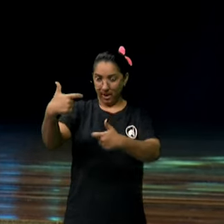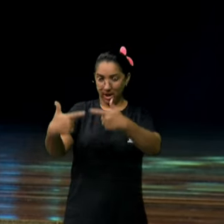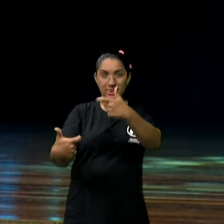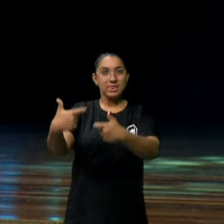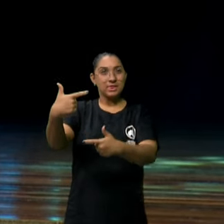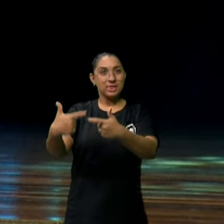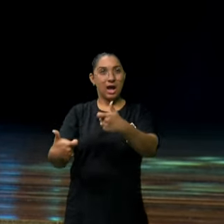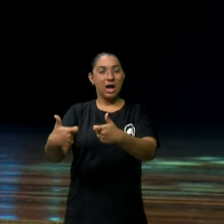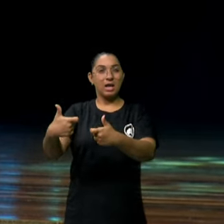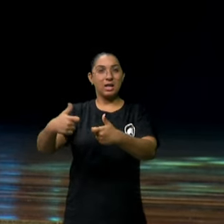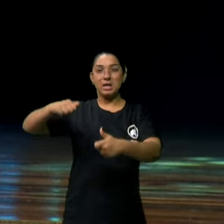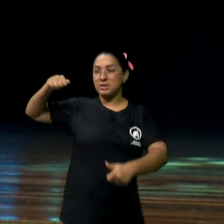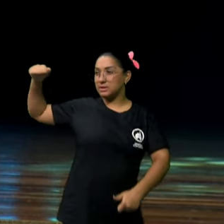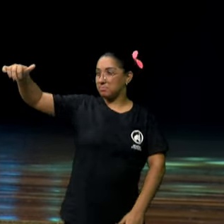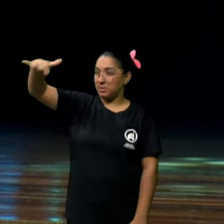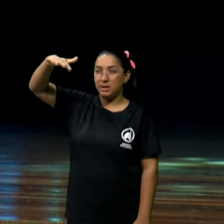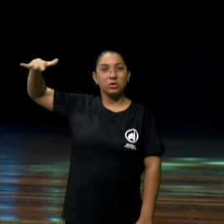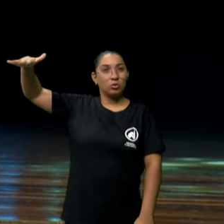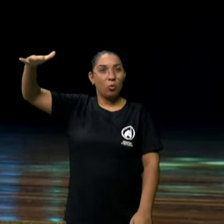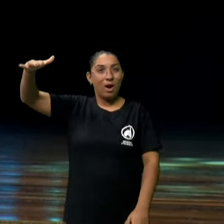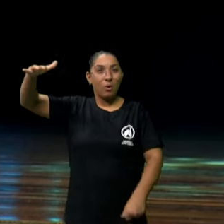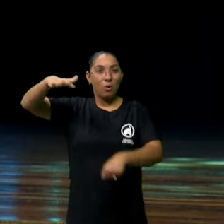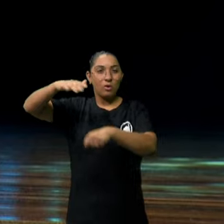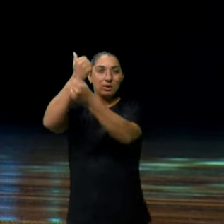de aprisionamentos amém